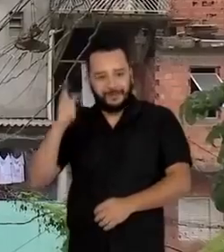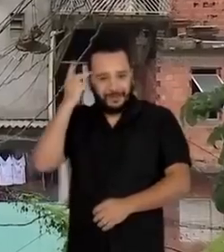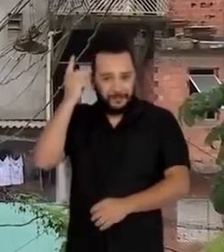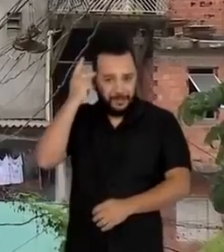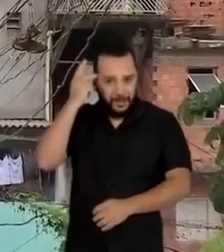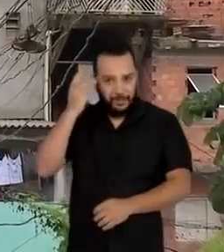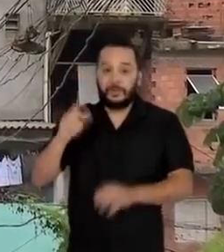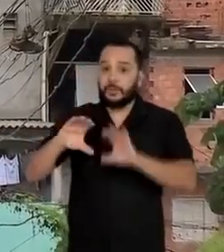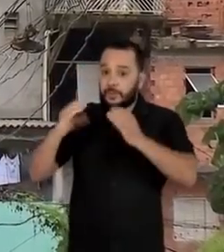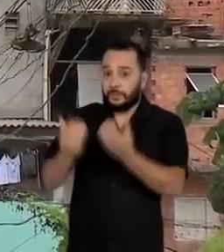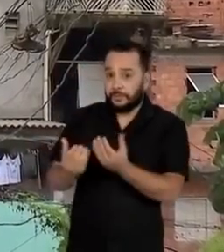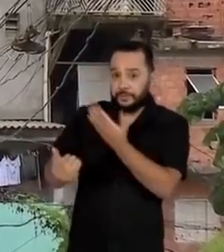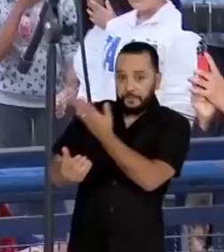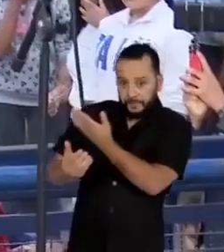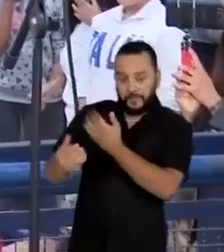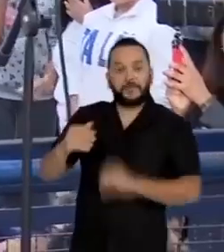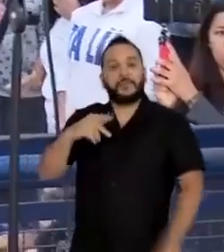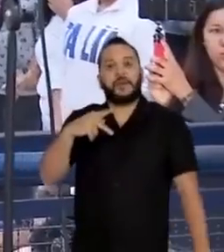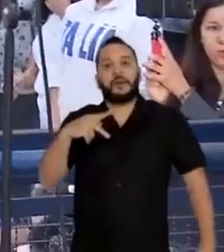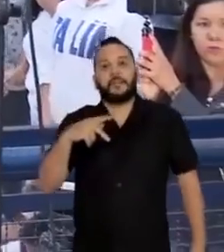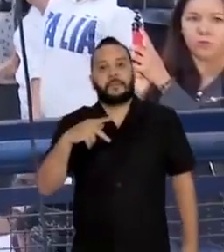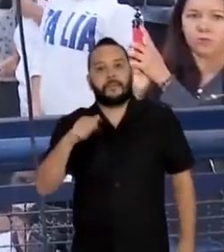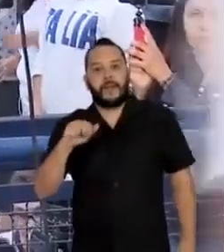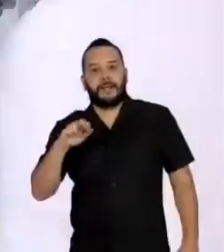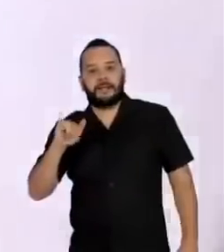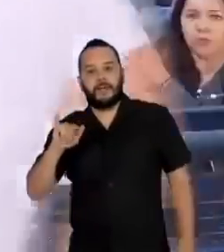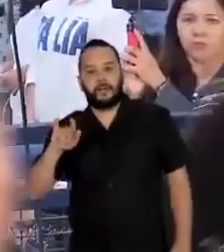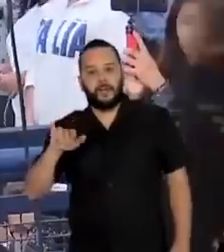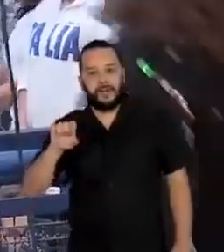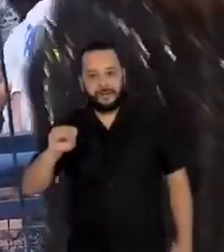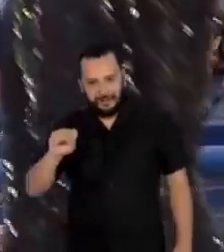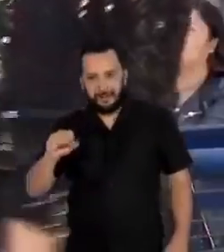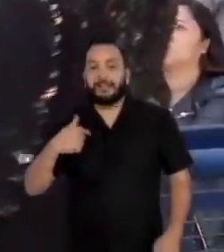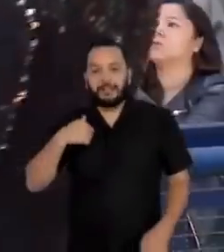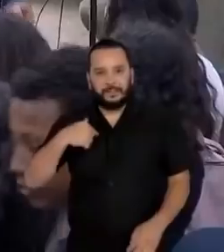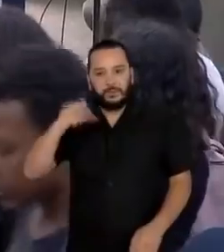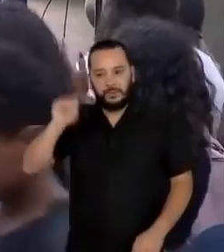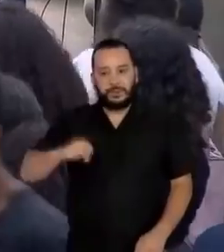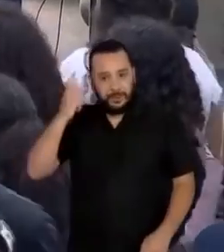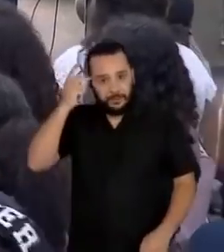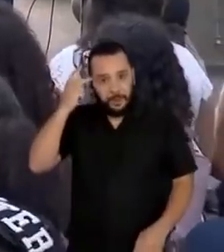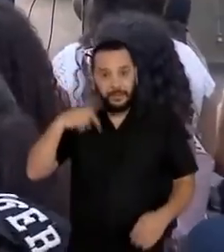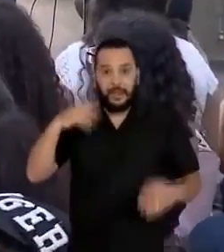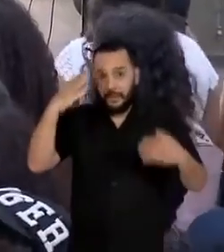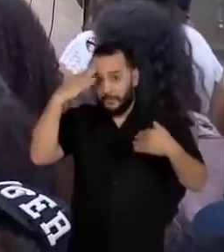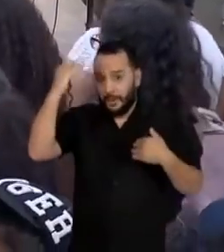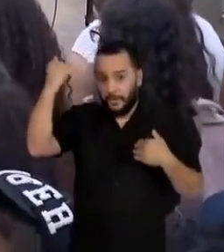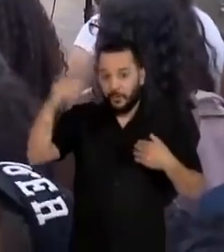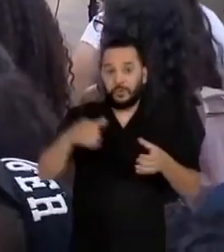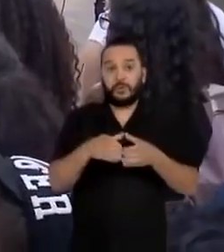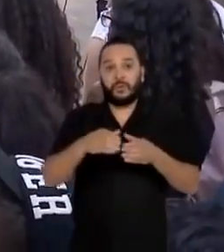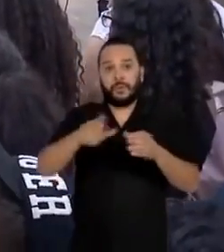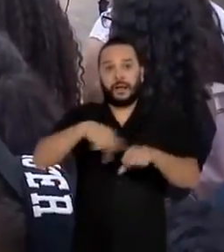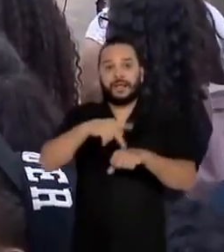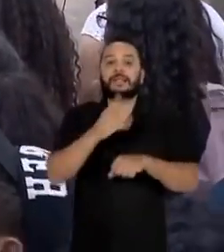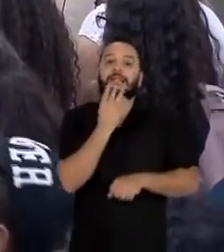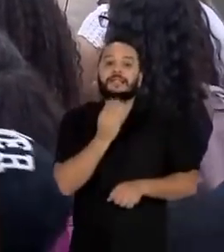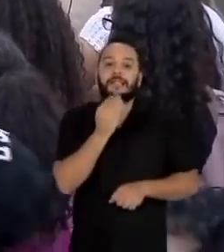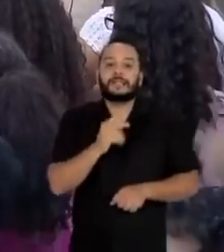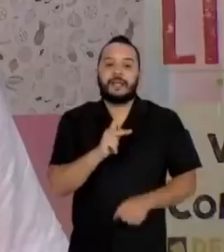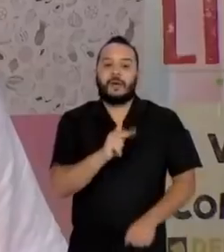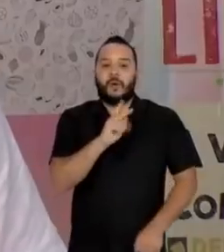Comunidade de Paraisópolis, zona sul de São Paulo. O cenário para uma visita dos artistas do grupo israelense